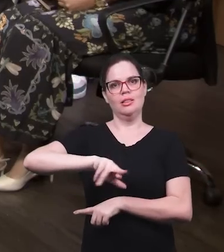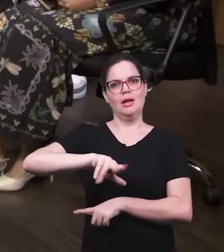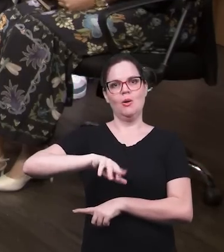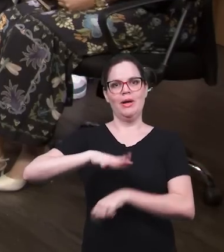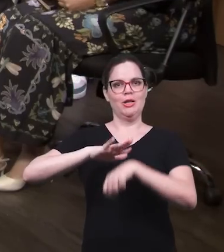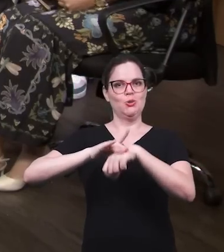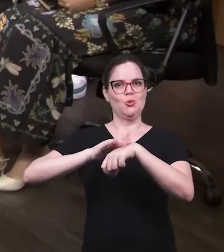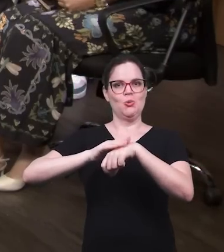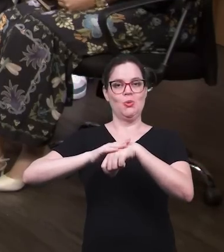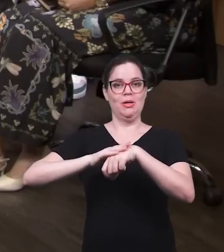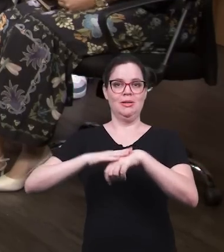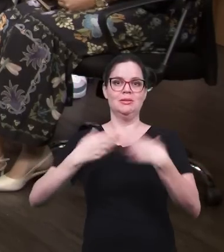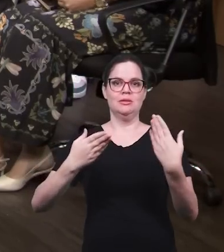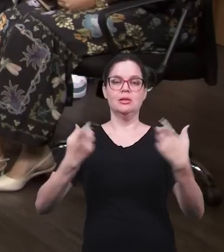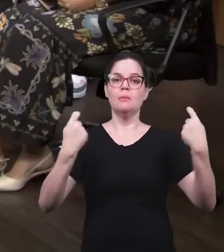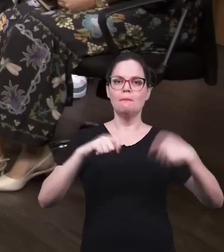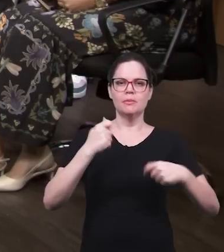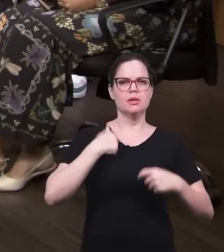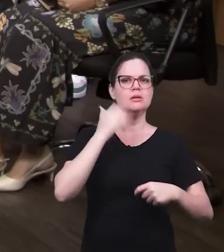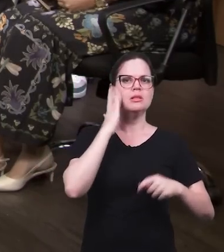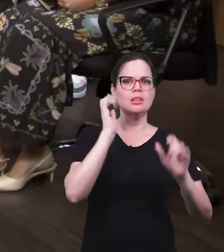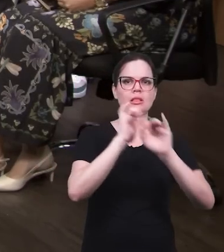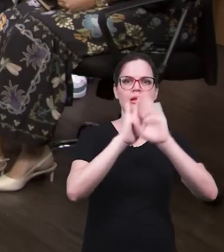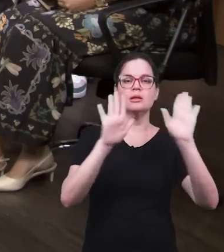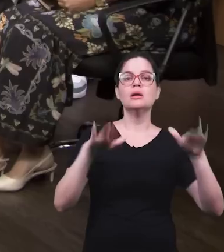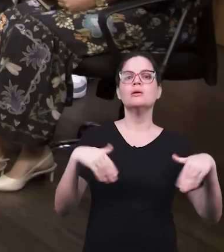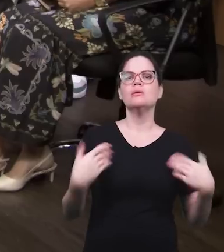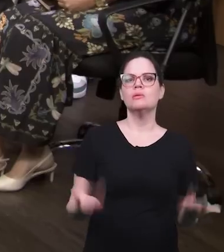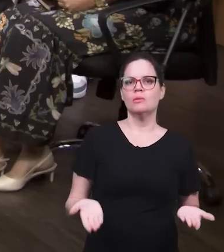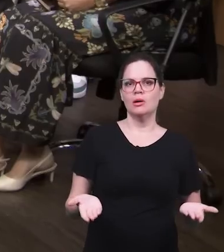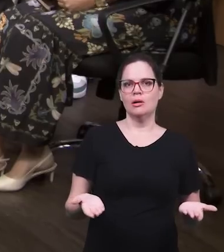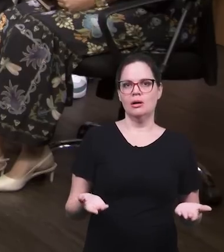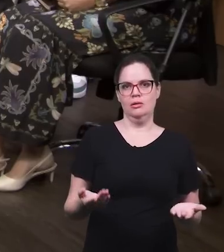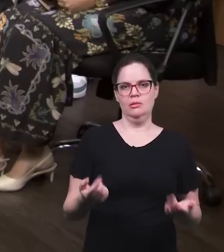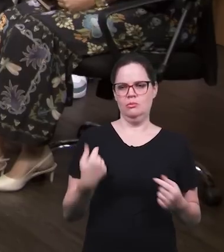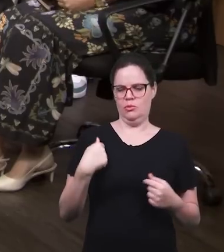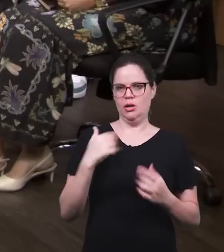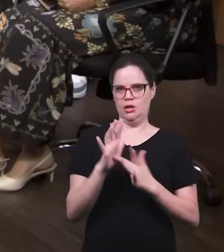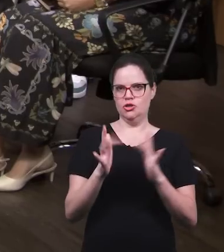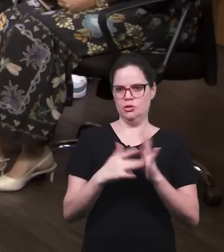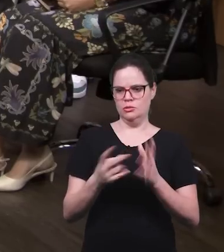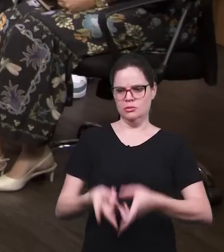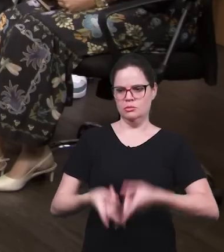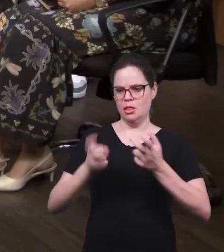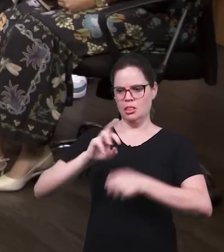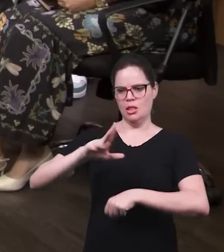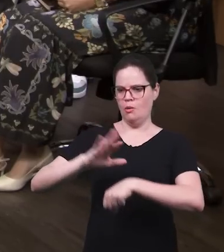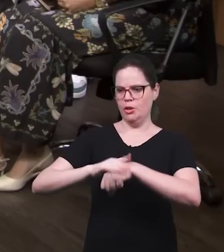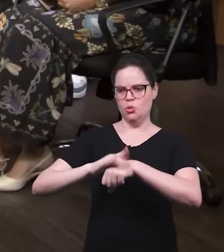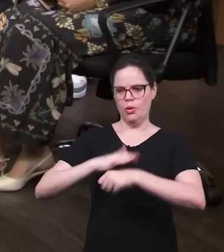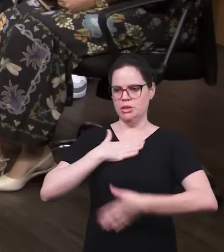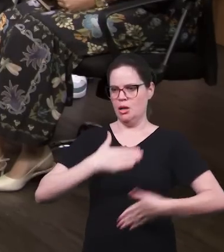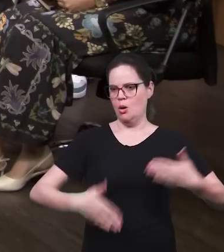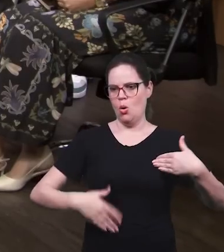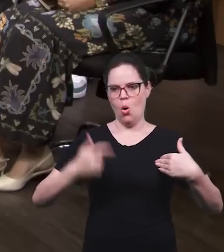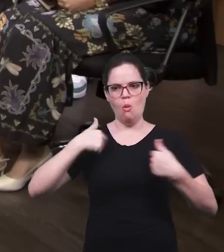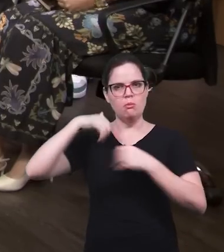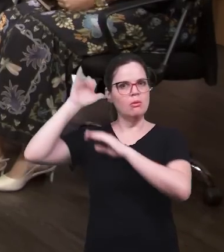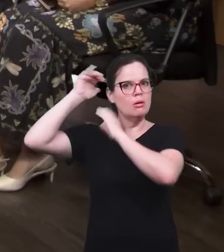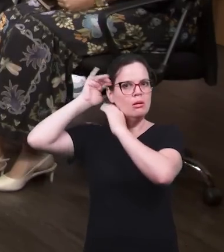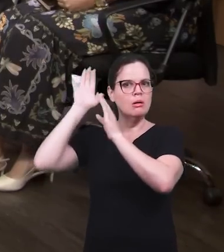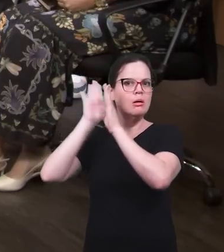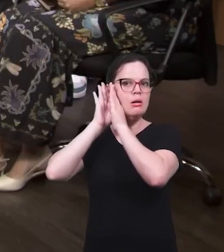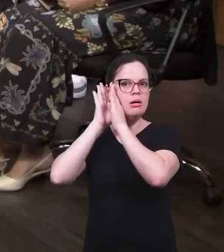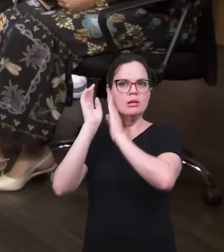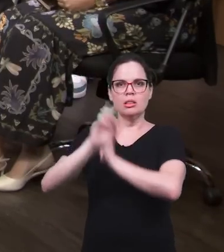aí, a capacidade de discernir os espíritos. Jesus discerniu que não havia doença, não era questão física, era uma